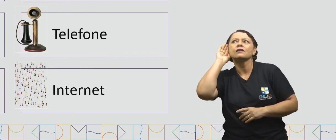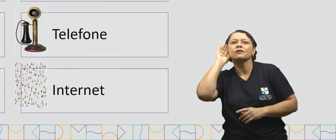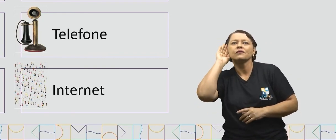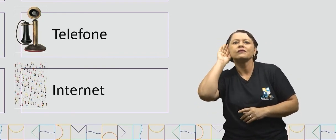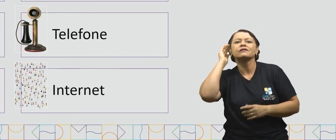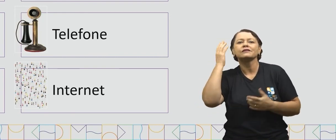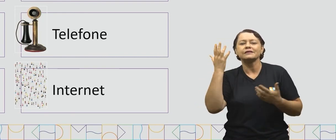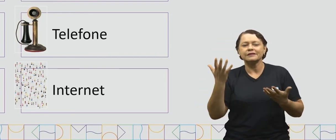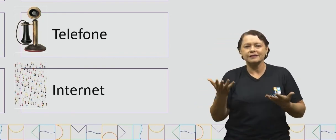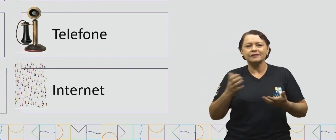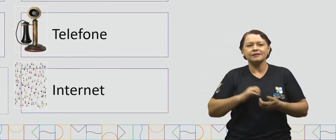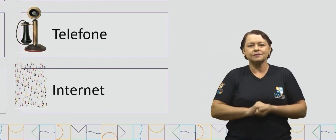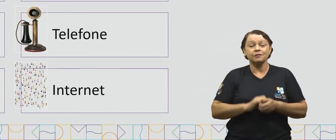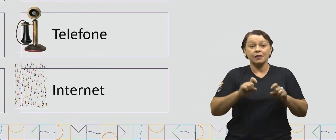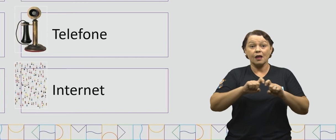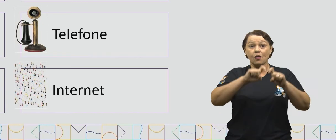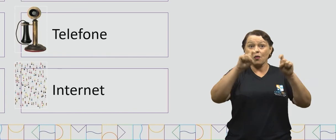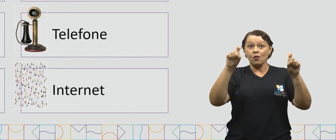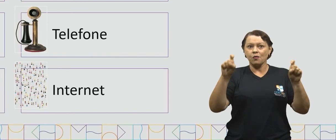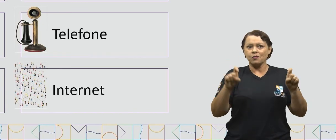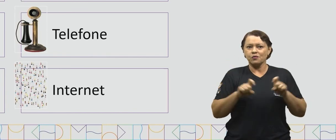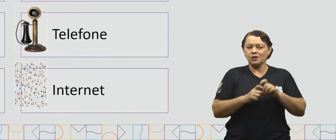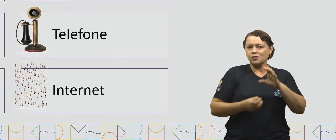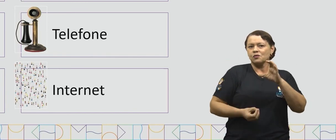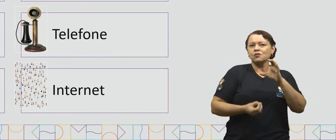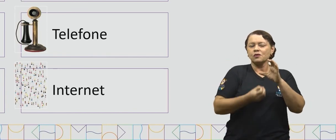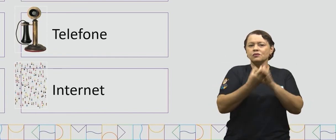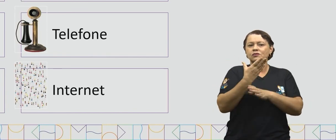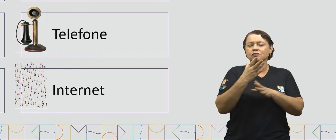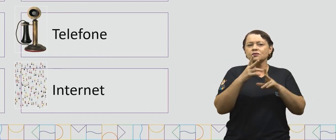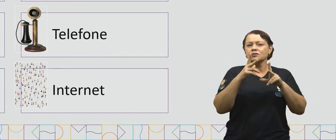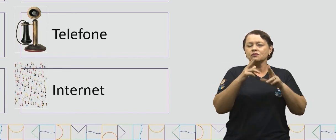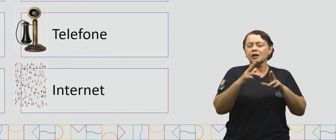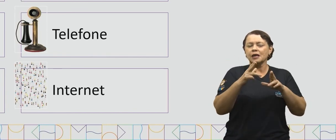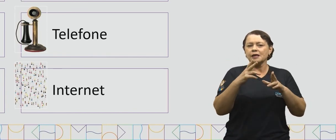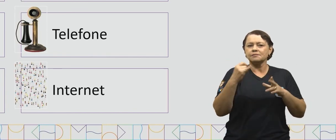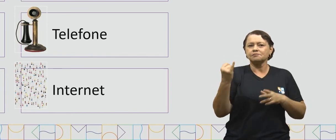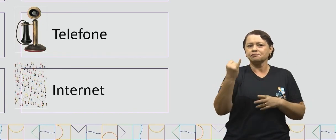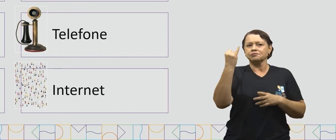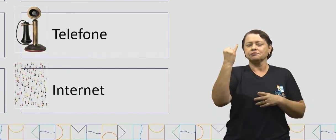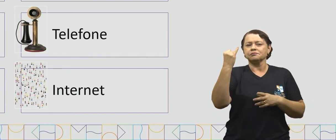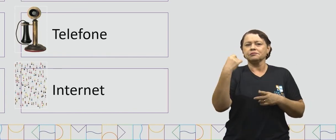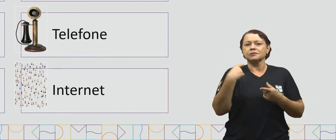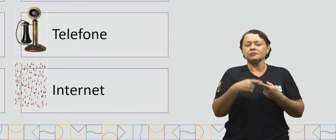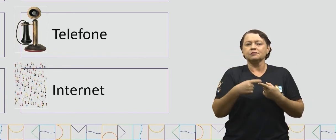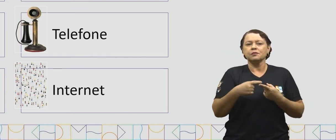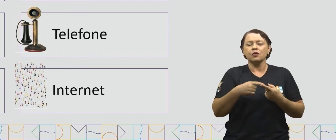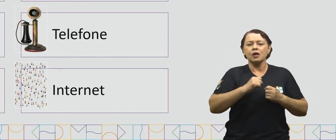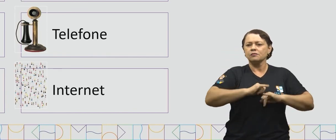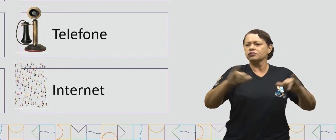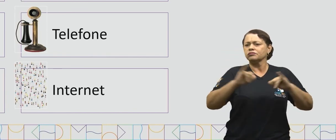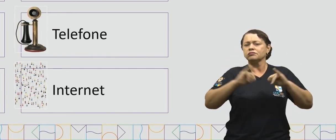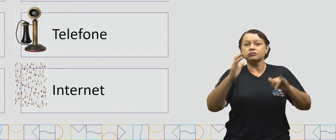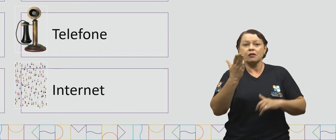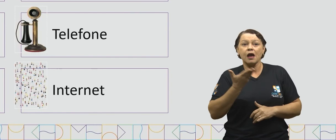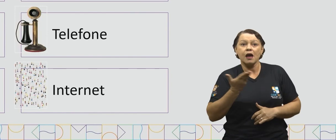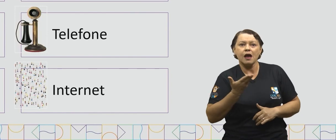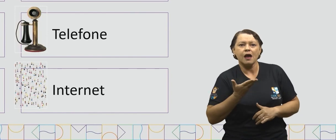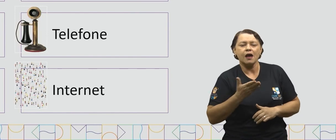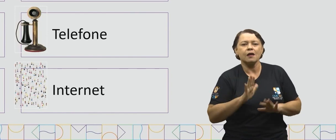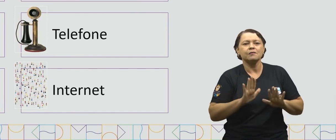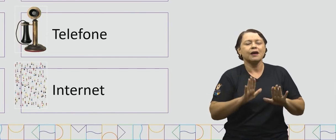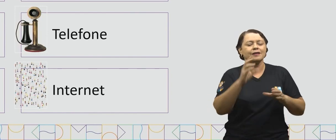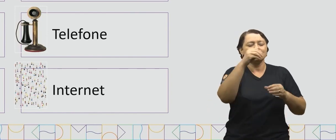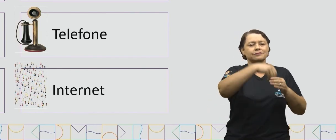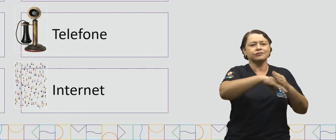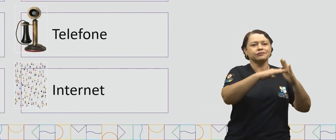da linha. O computador, quando surgiu, era um cérebro gigante, processava rápidas informações, mas não